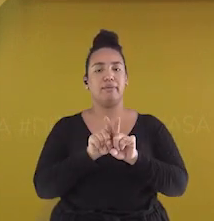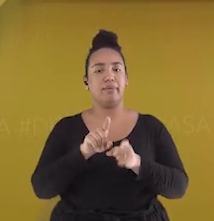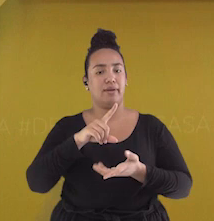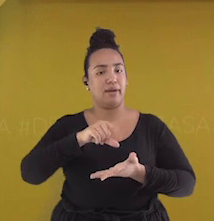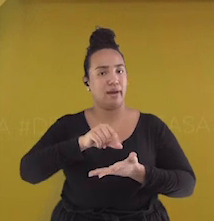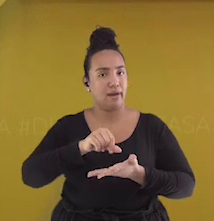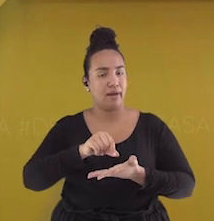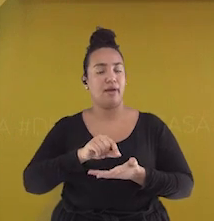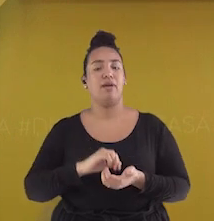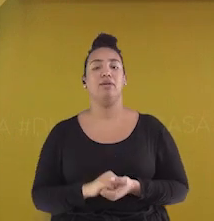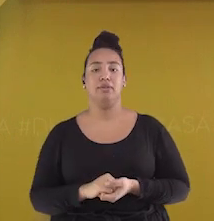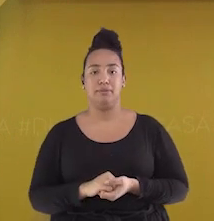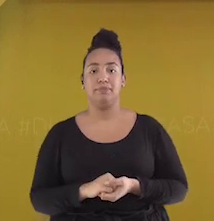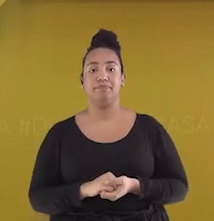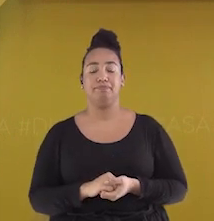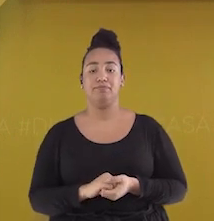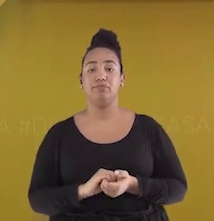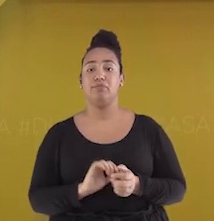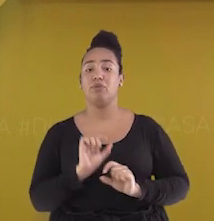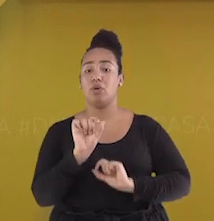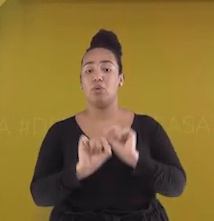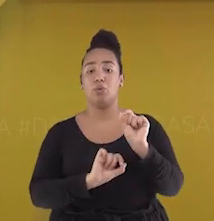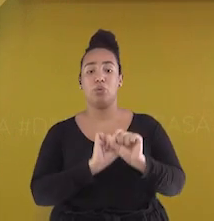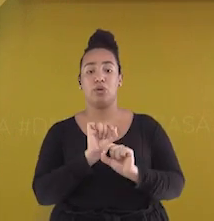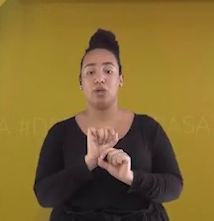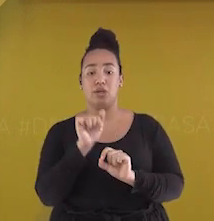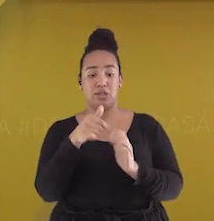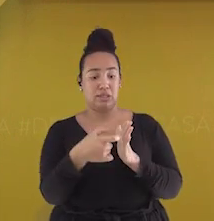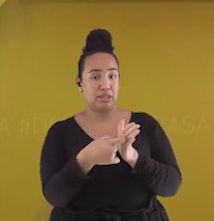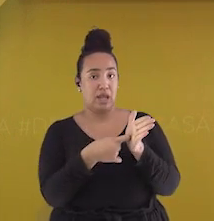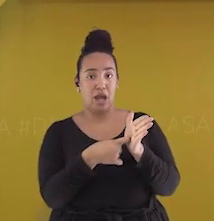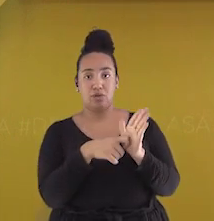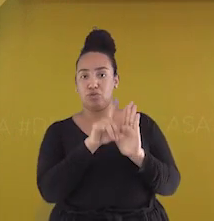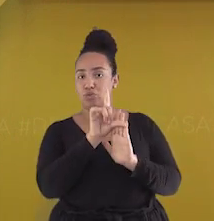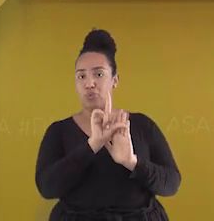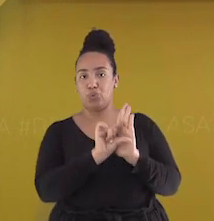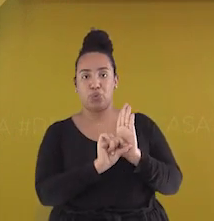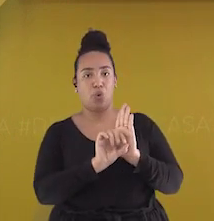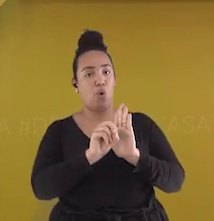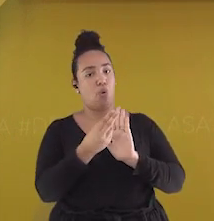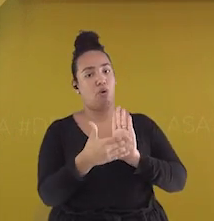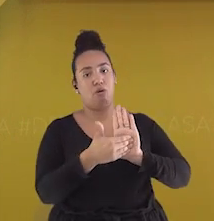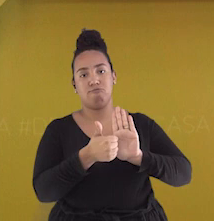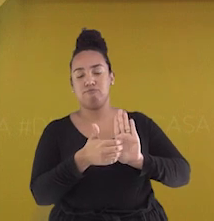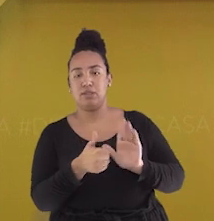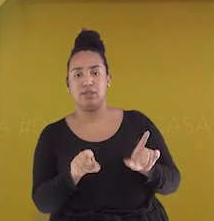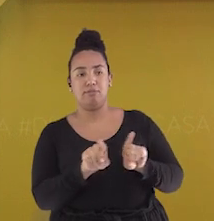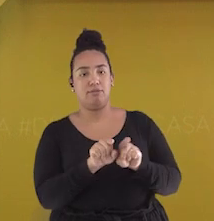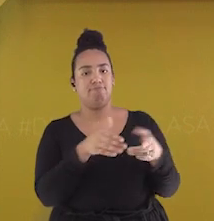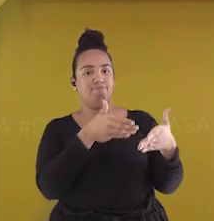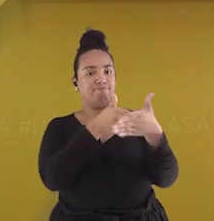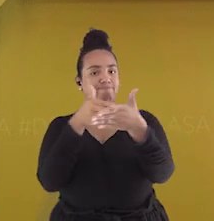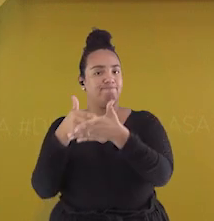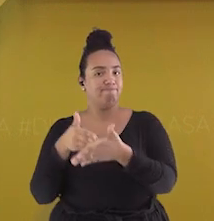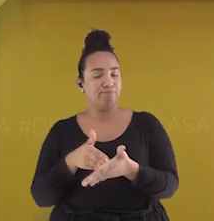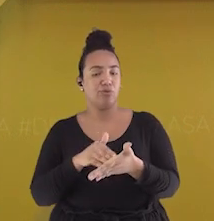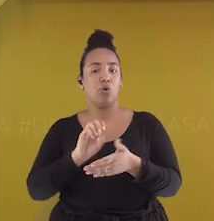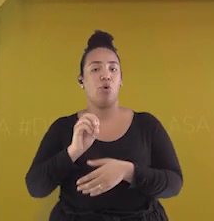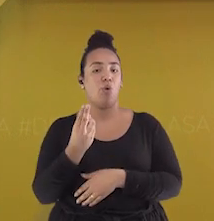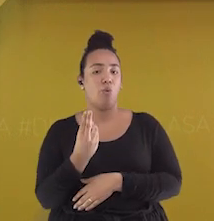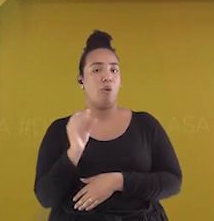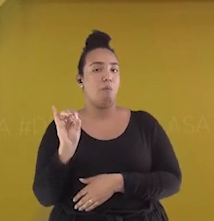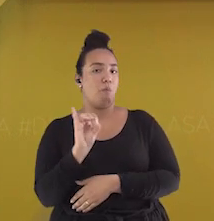e pessoas, com redução parcial ou total de tarifas, barreiras alfandegárias